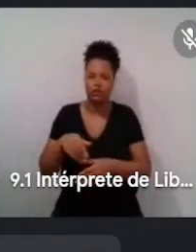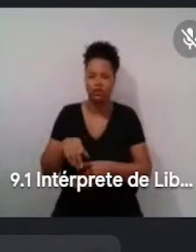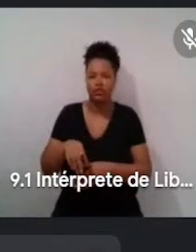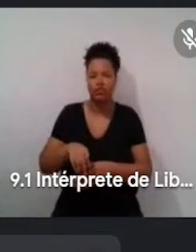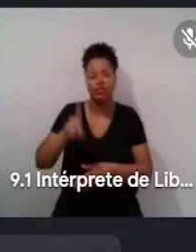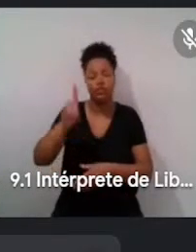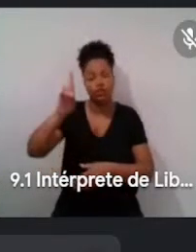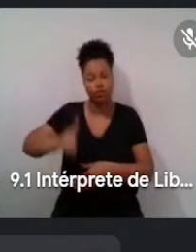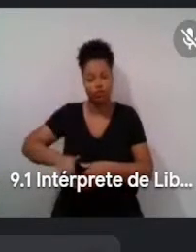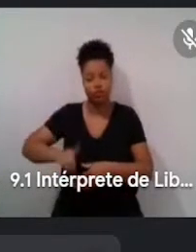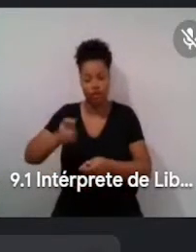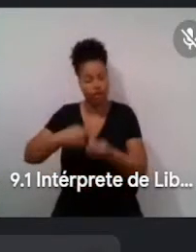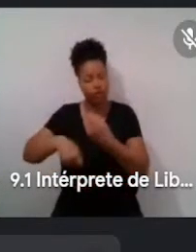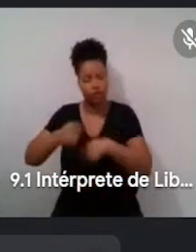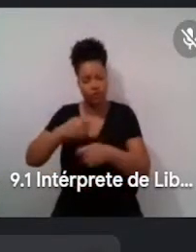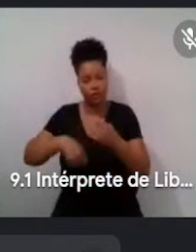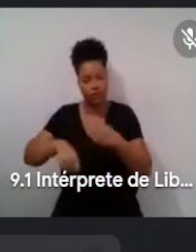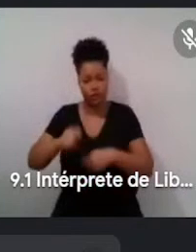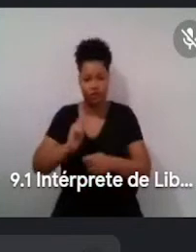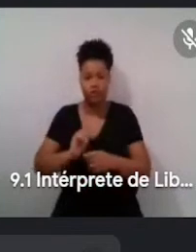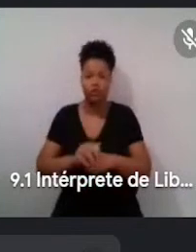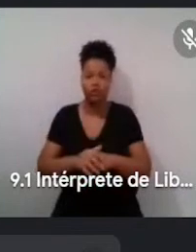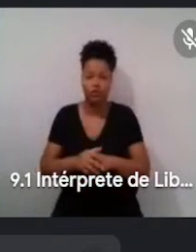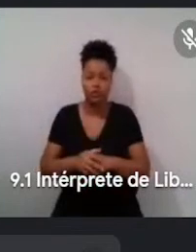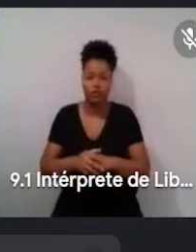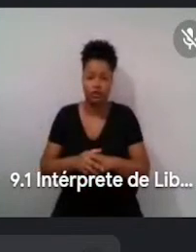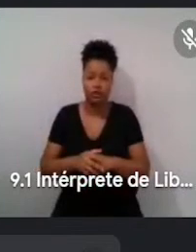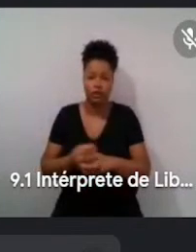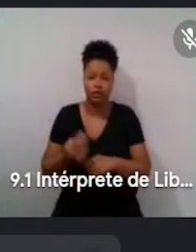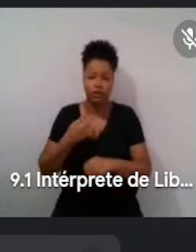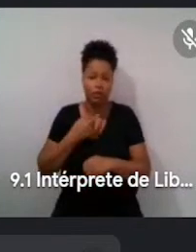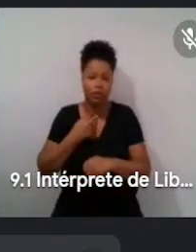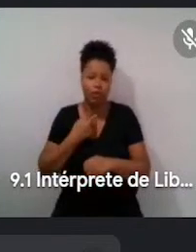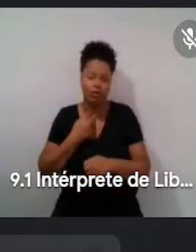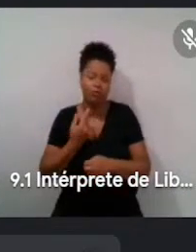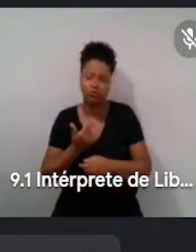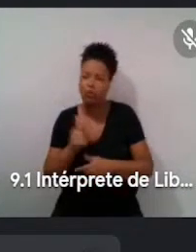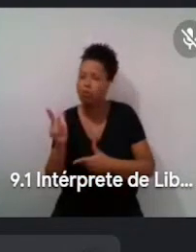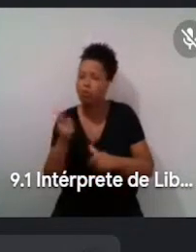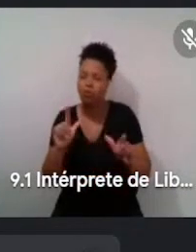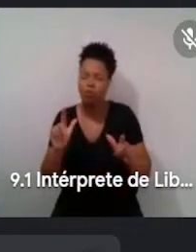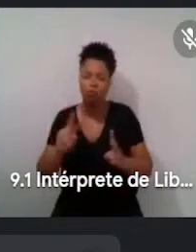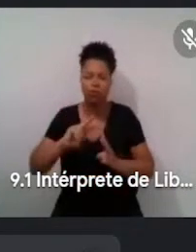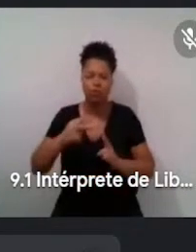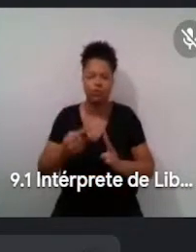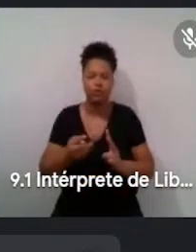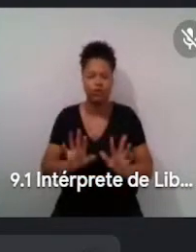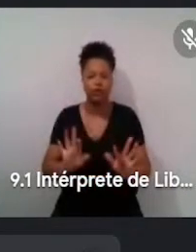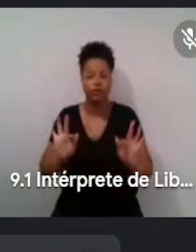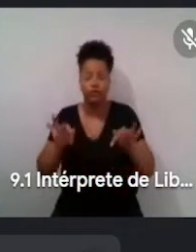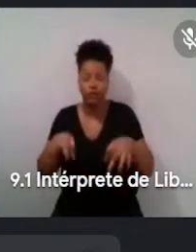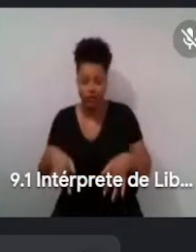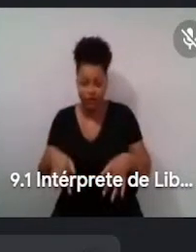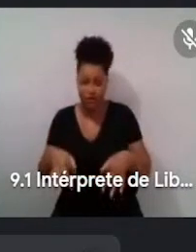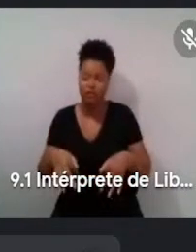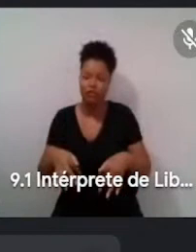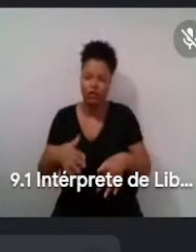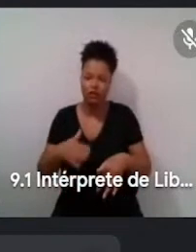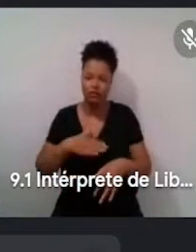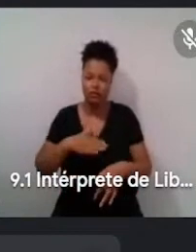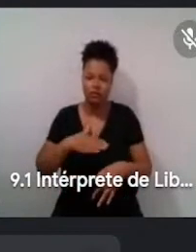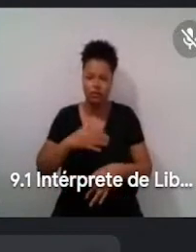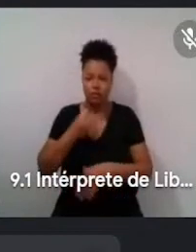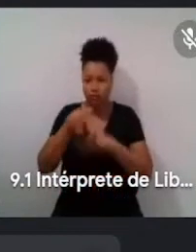administrativo sancionatório, não se haveria de alargar para outras hipóteses. Fechado parênteses, senhor presidente, fato é que